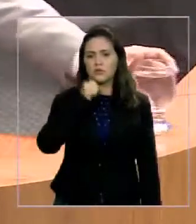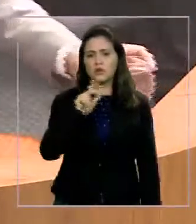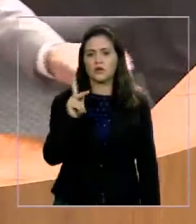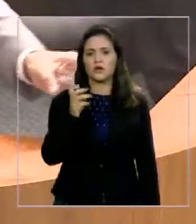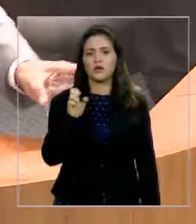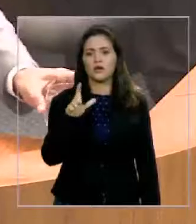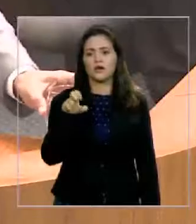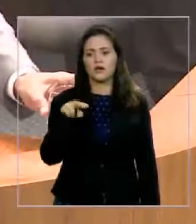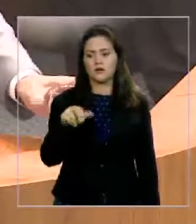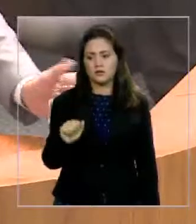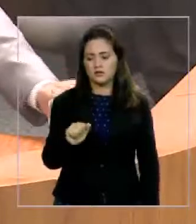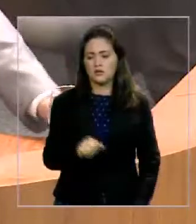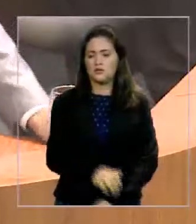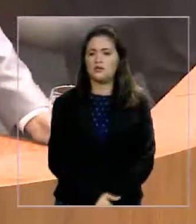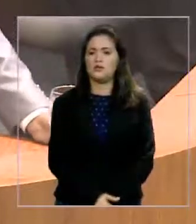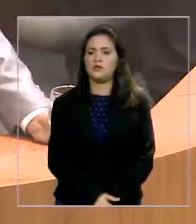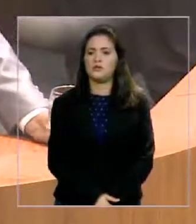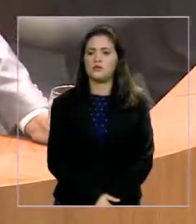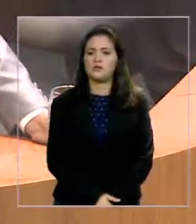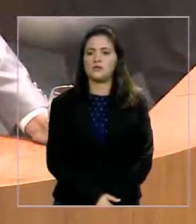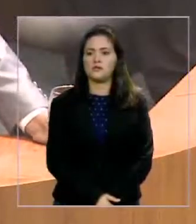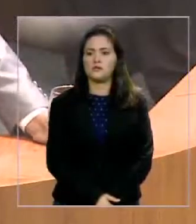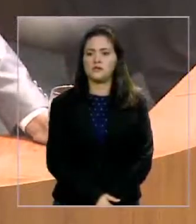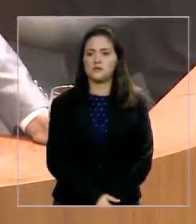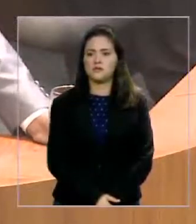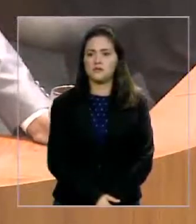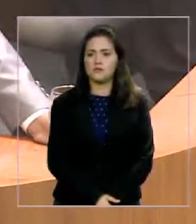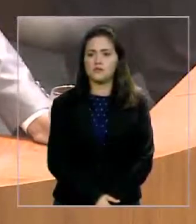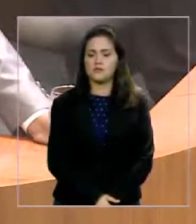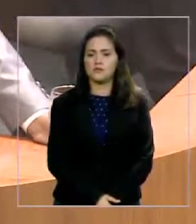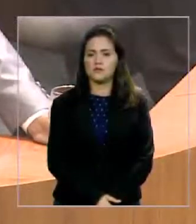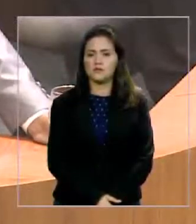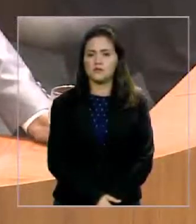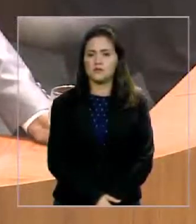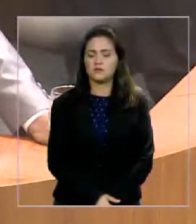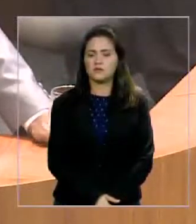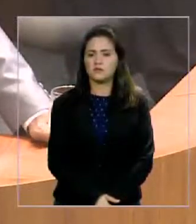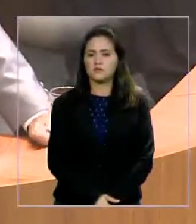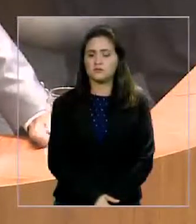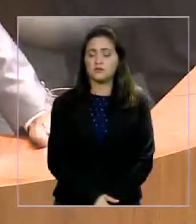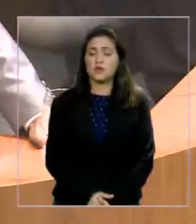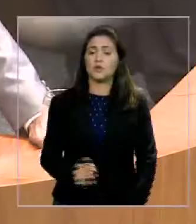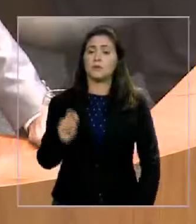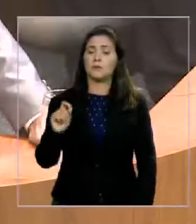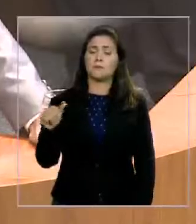mais críticos à administração do prefeito Edivaldo Holanda,